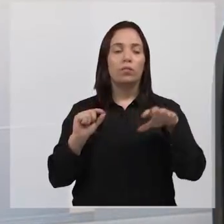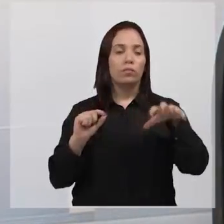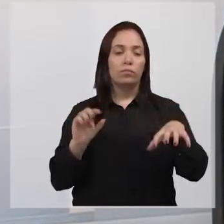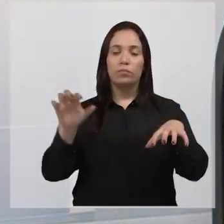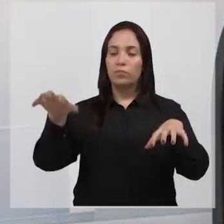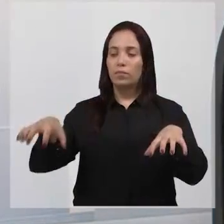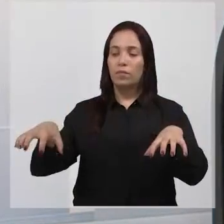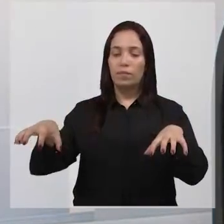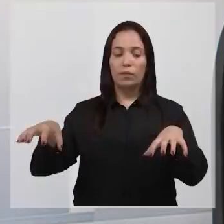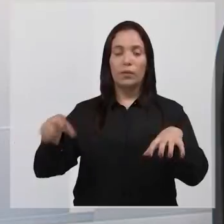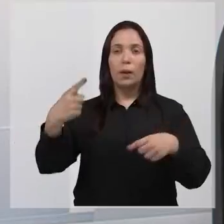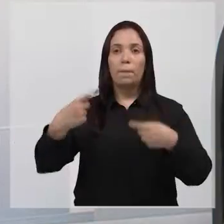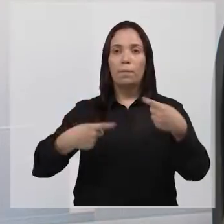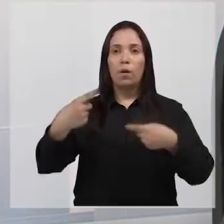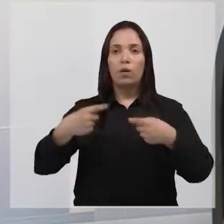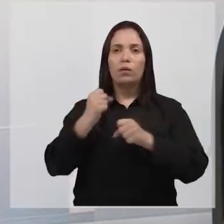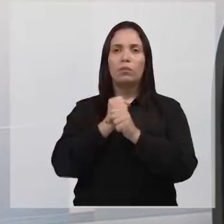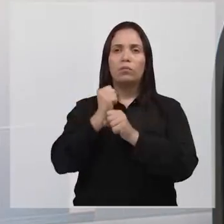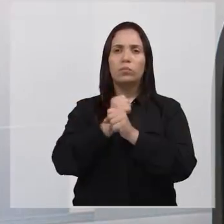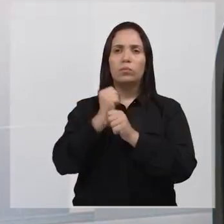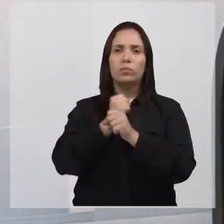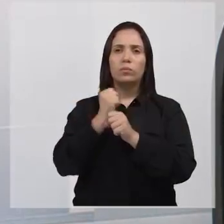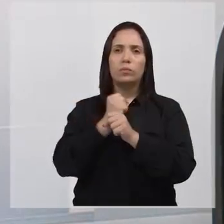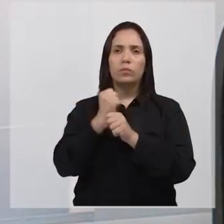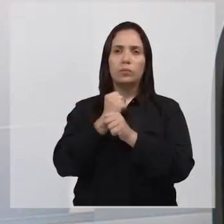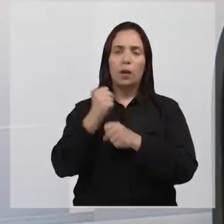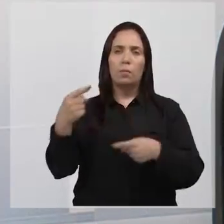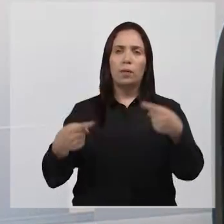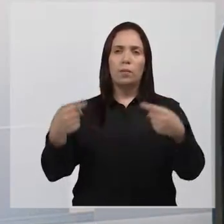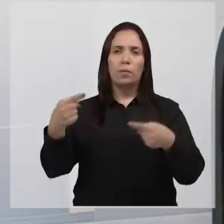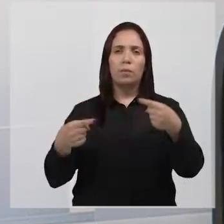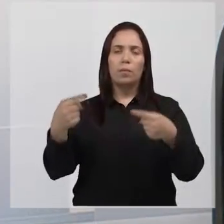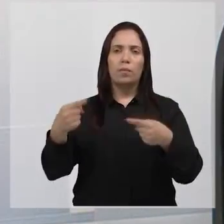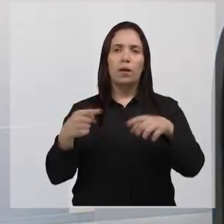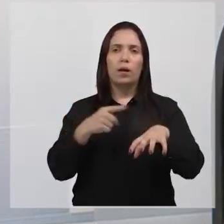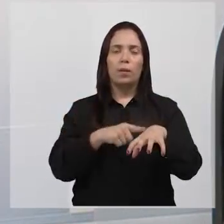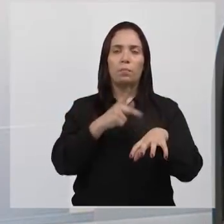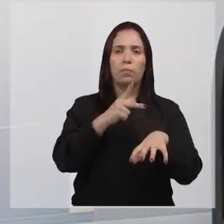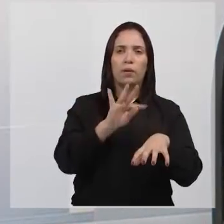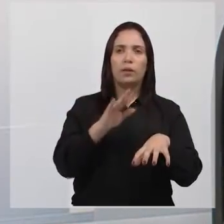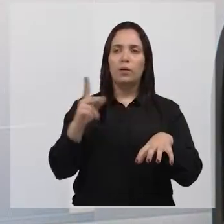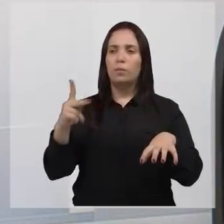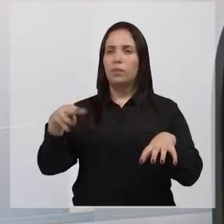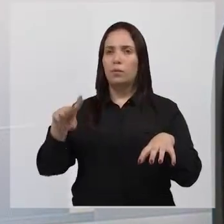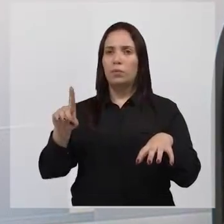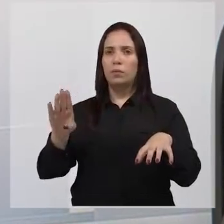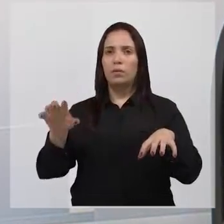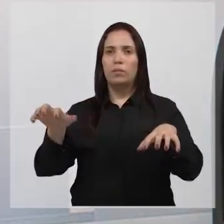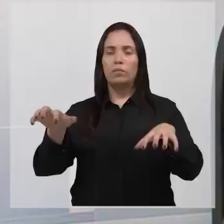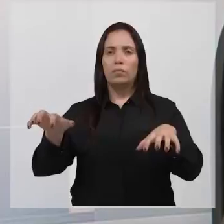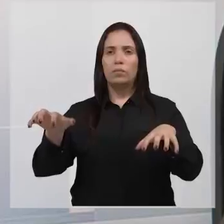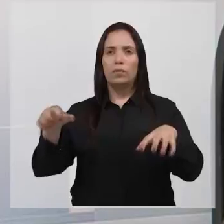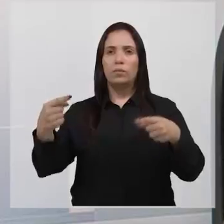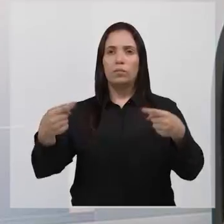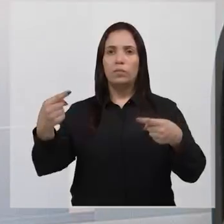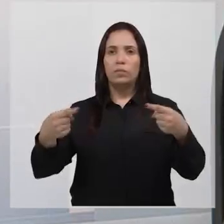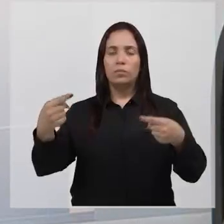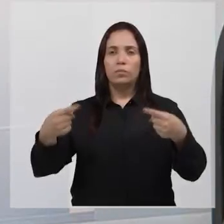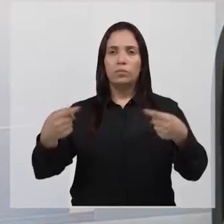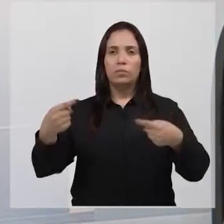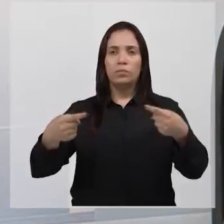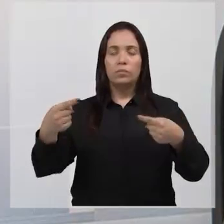dominaram a política brasileira nas últimas, você pode colocar até mesmo nas últimas 6 eleições, não existe